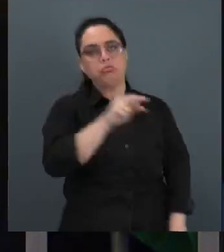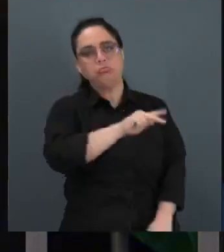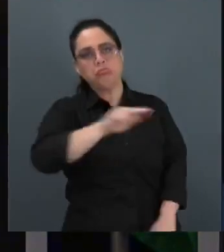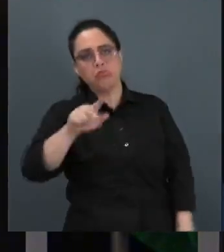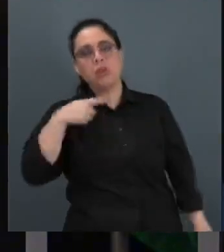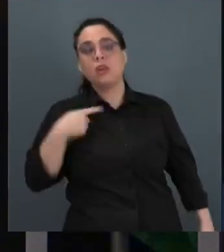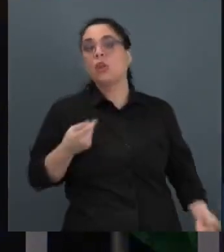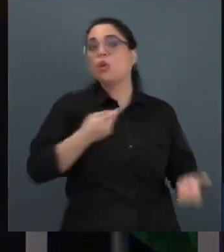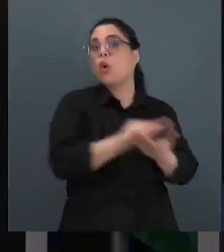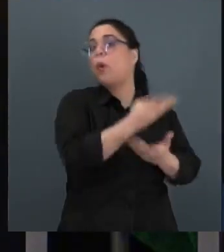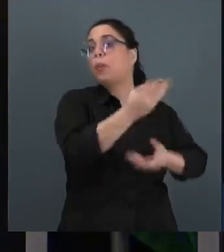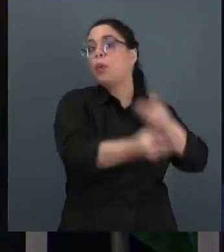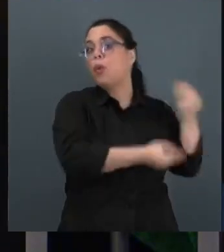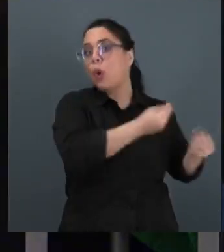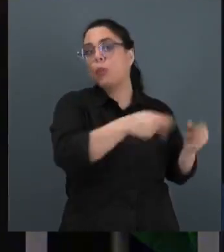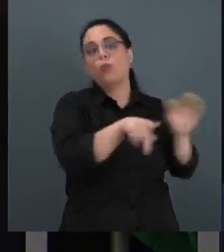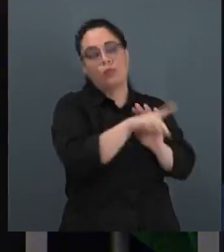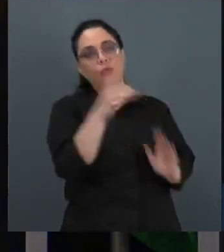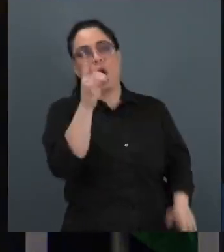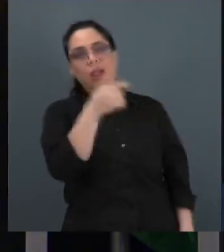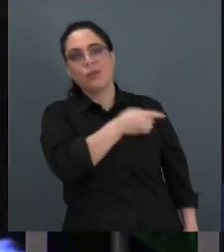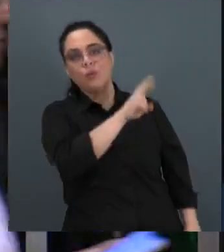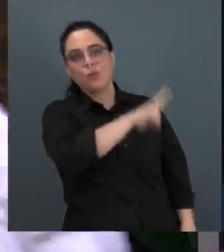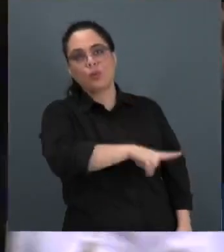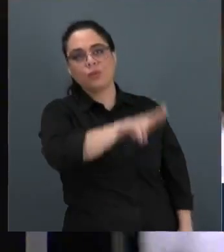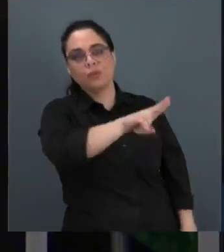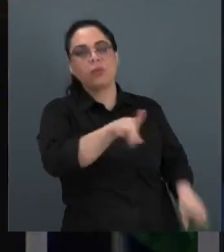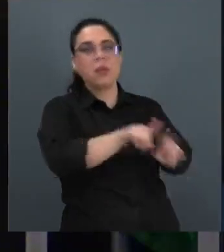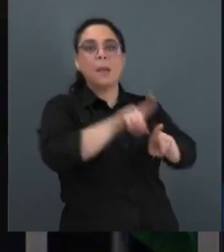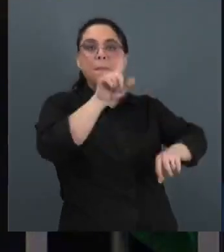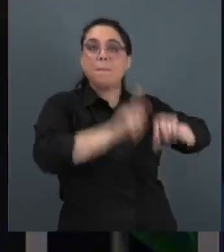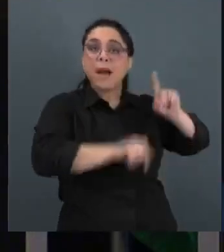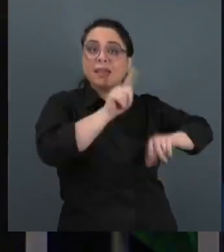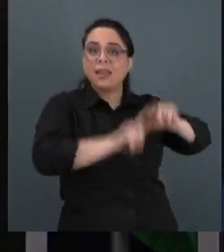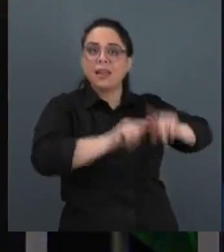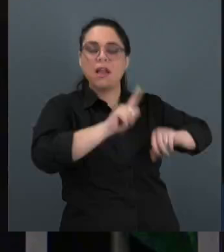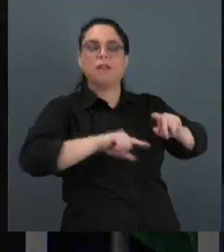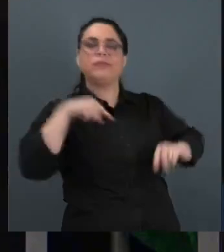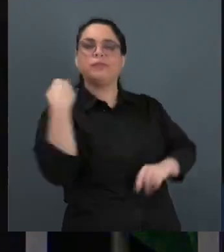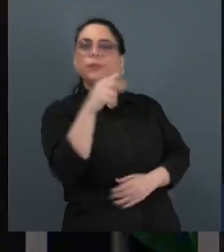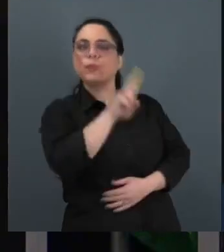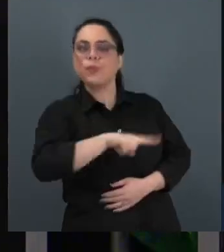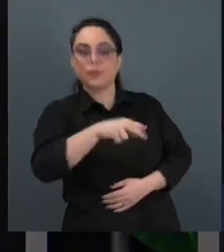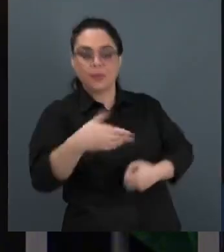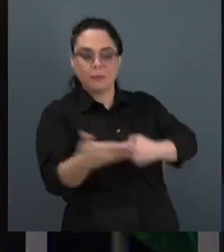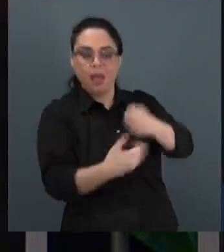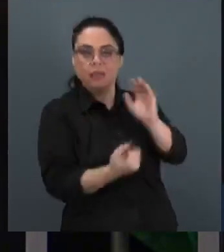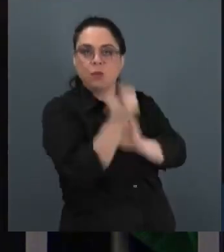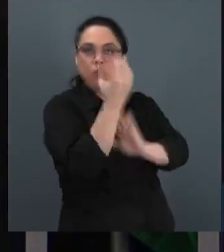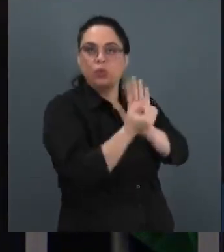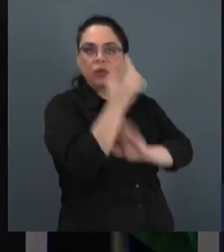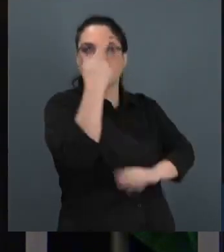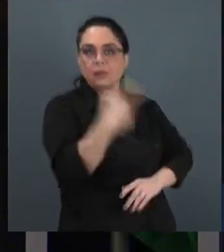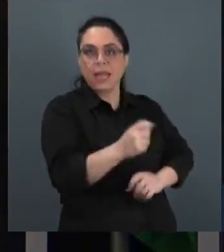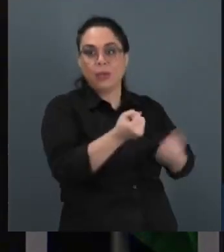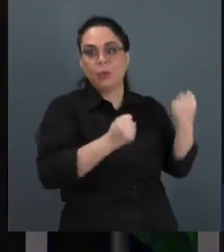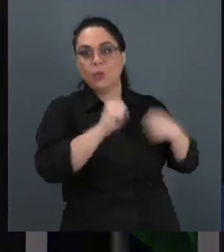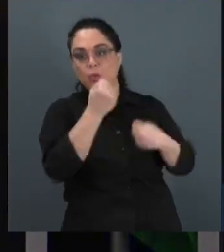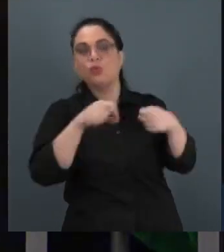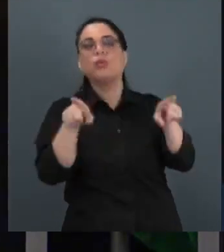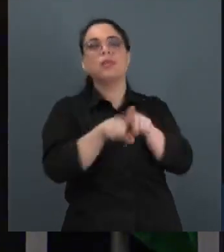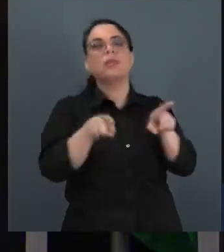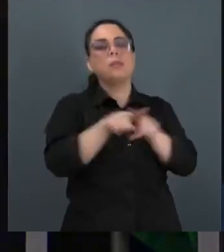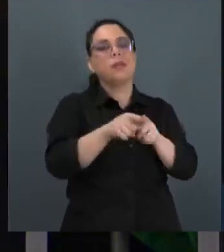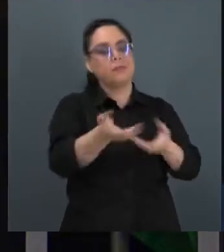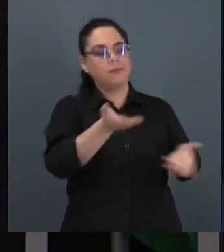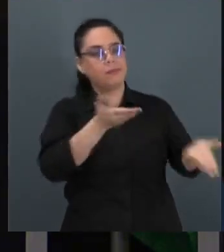comprado majoritariamente com dólar, que os insumos da nossa indústria, que os insumos dos serviços oferecidos